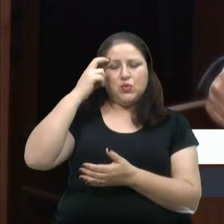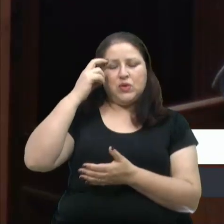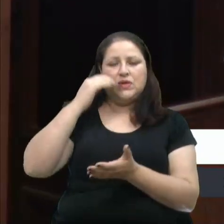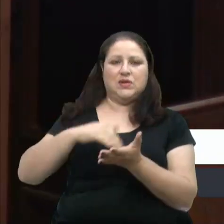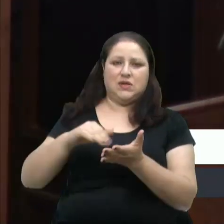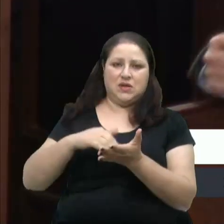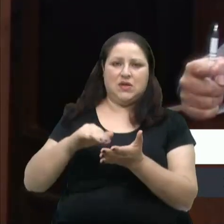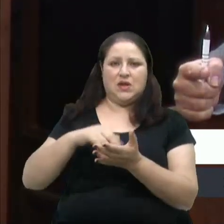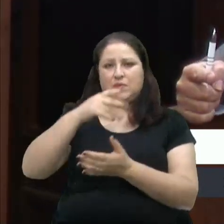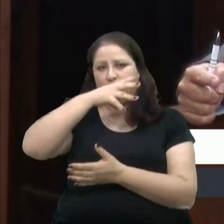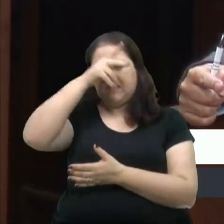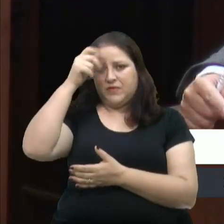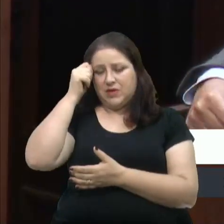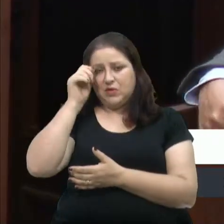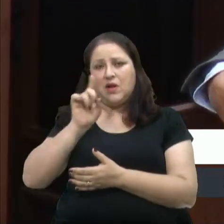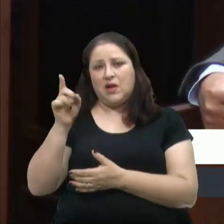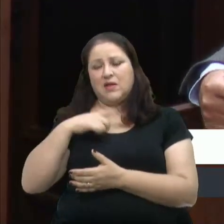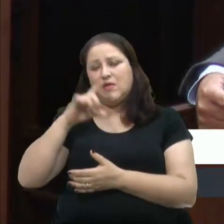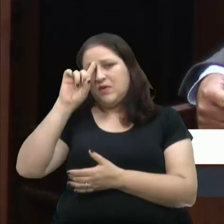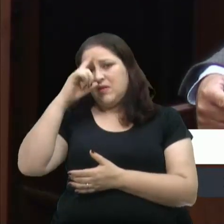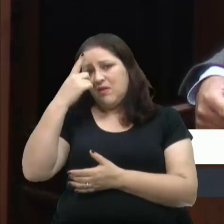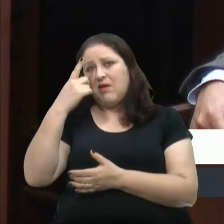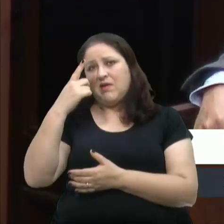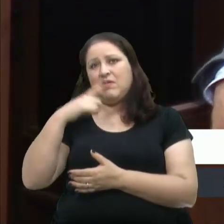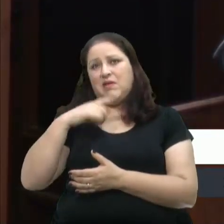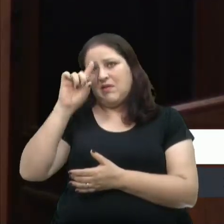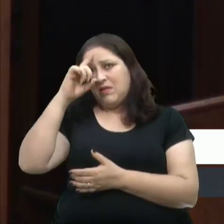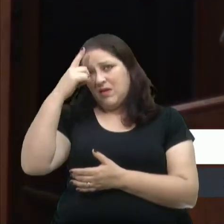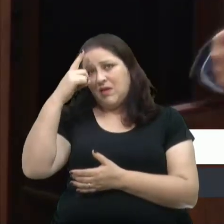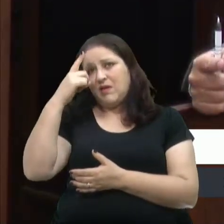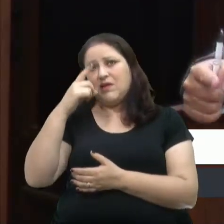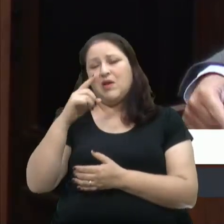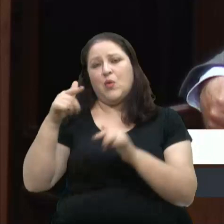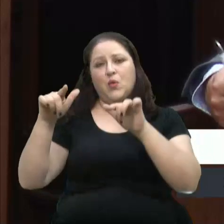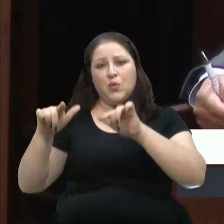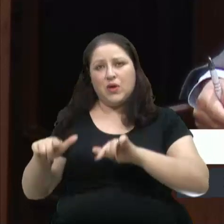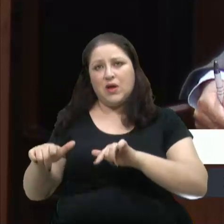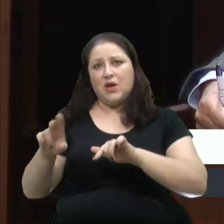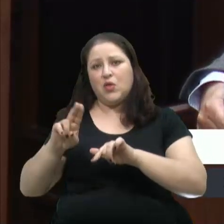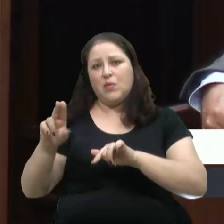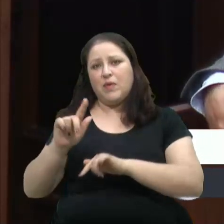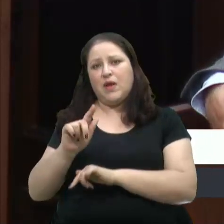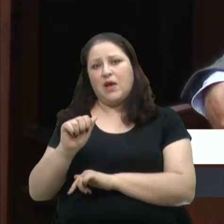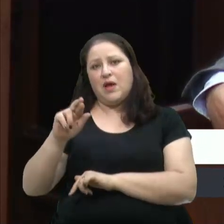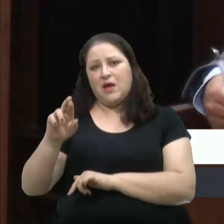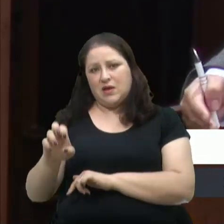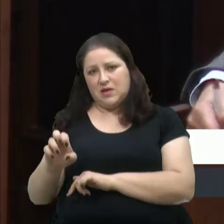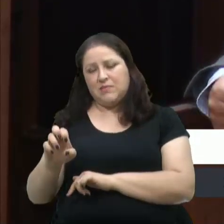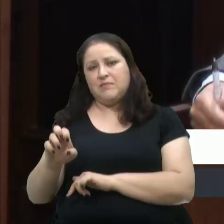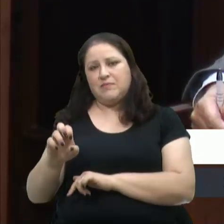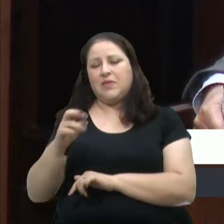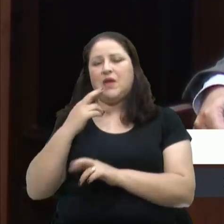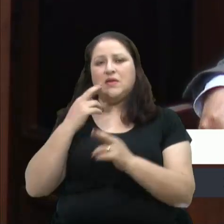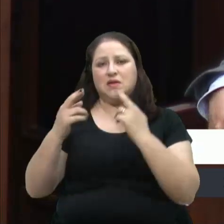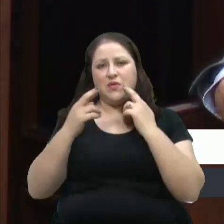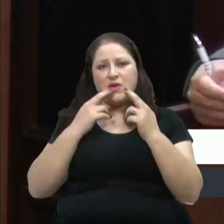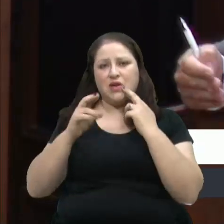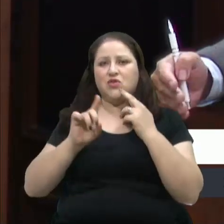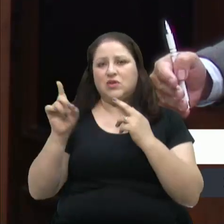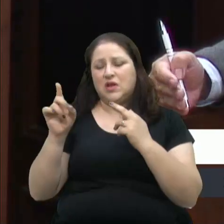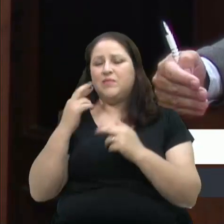e lá eles têm uma uma iniciativa teve tem uma iniciativa um local lá que chama gari de restaurante enfim